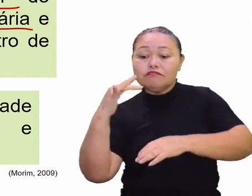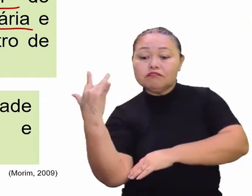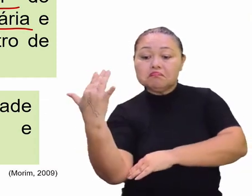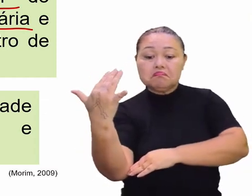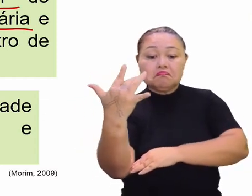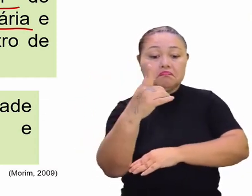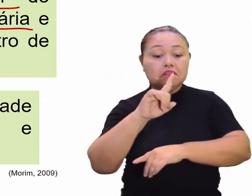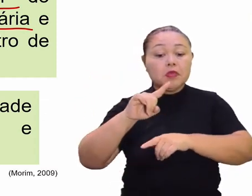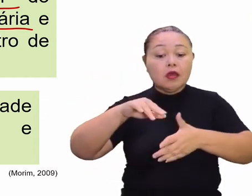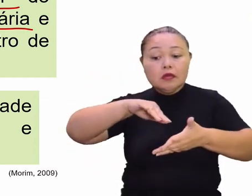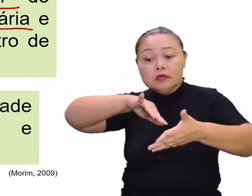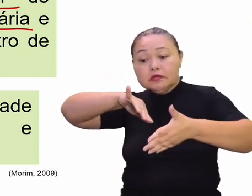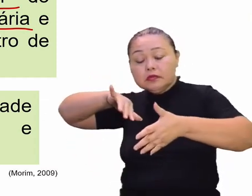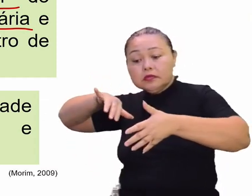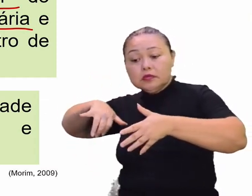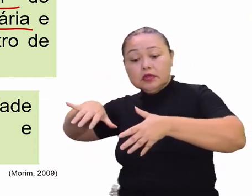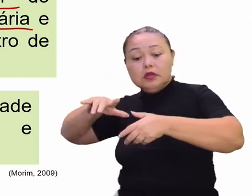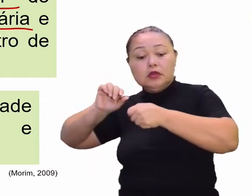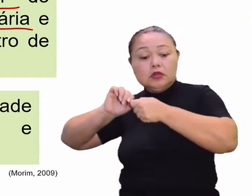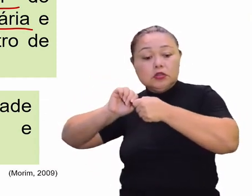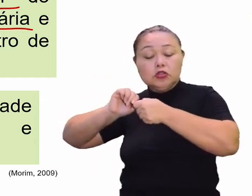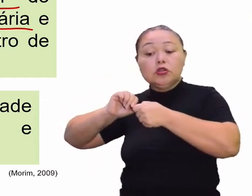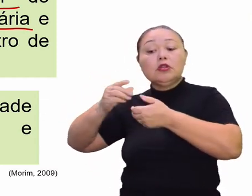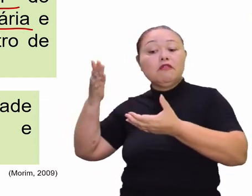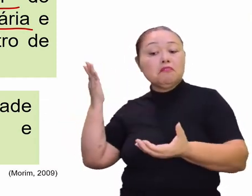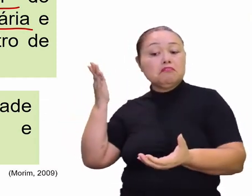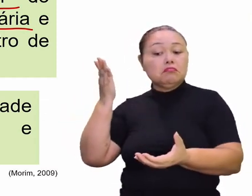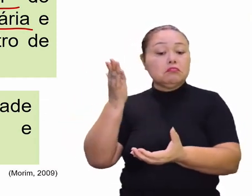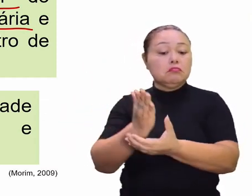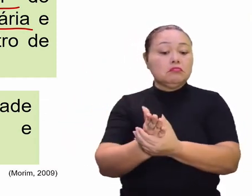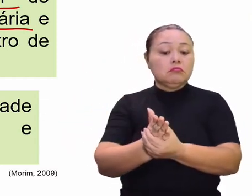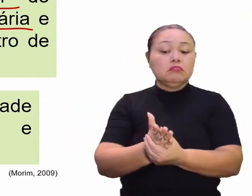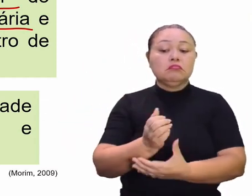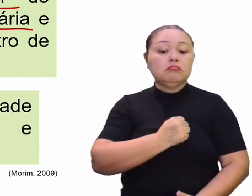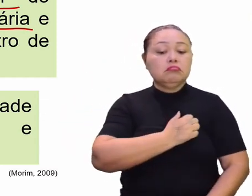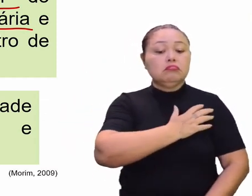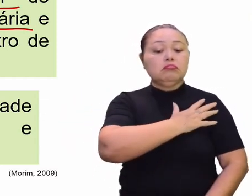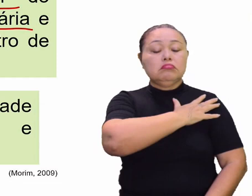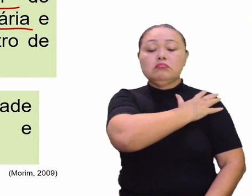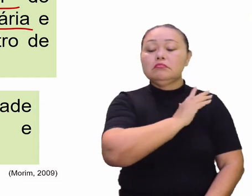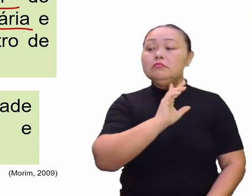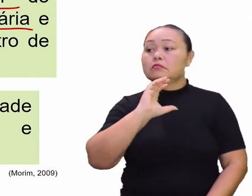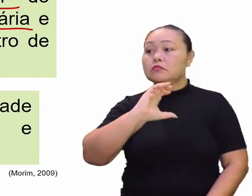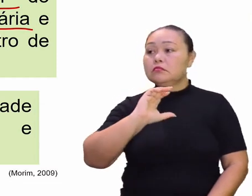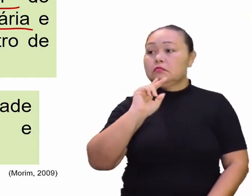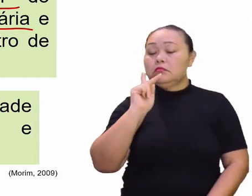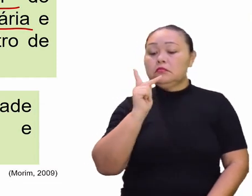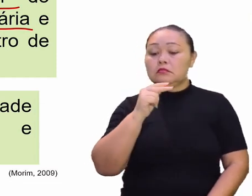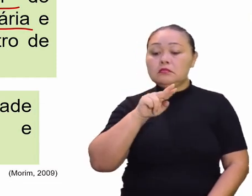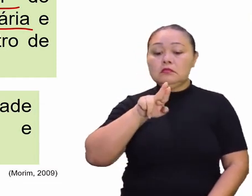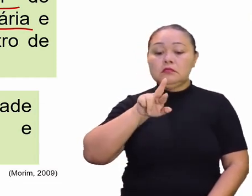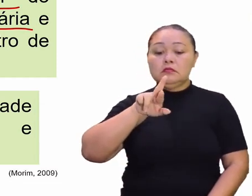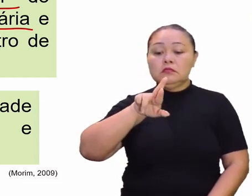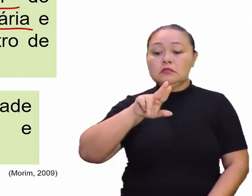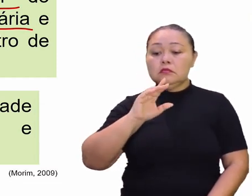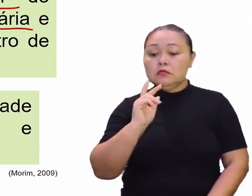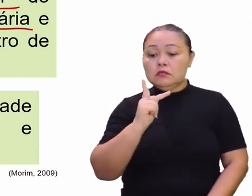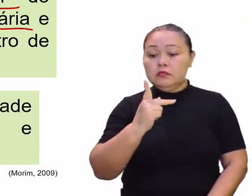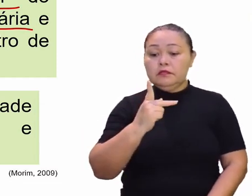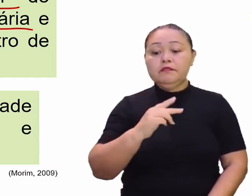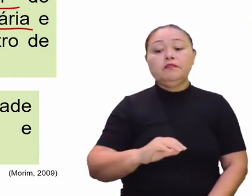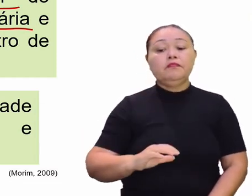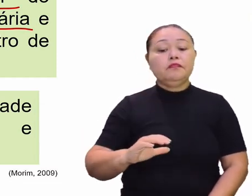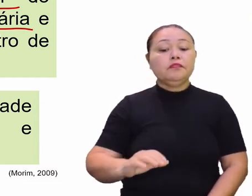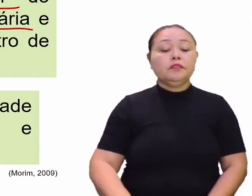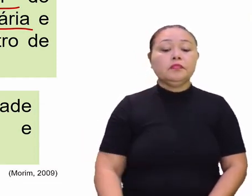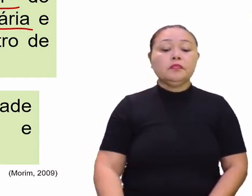ainda processou o coronel Church. Então, Rogério, olha só,